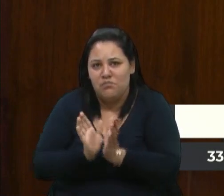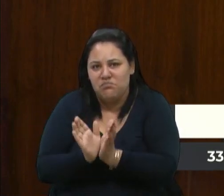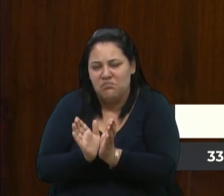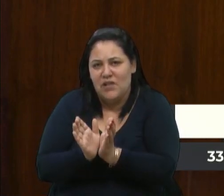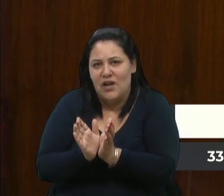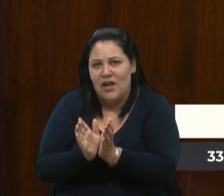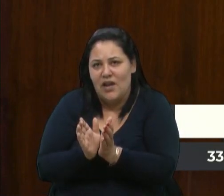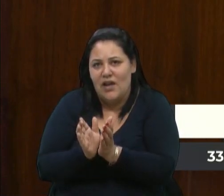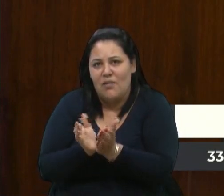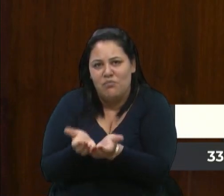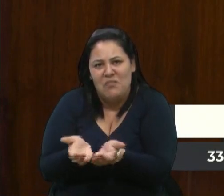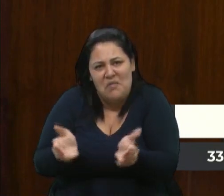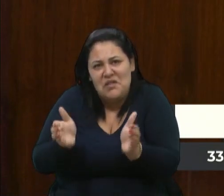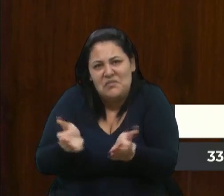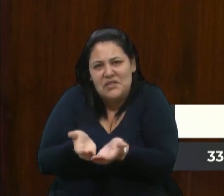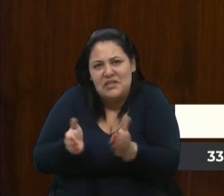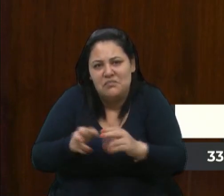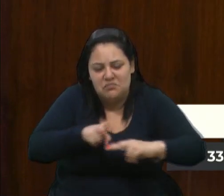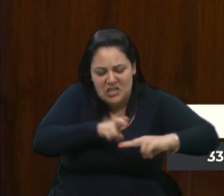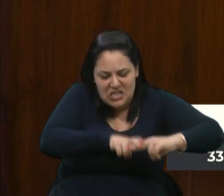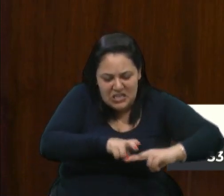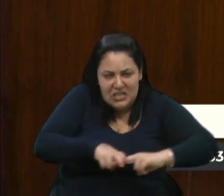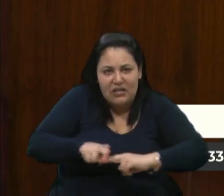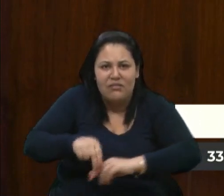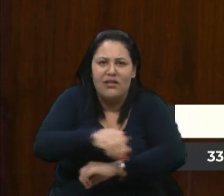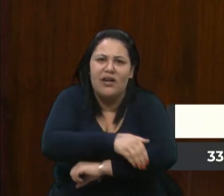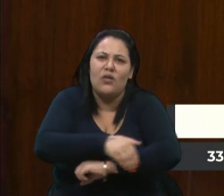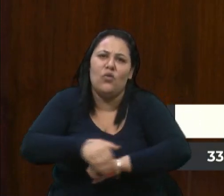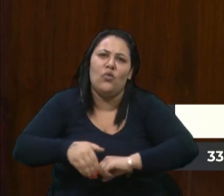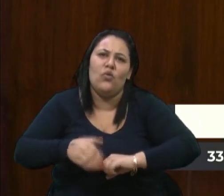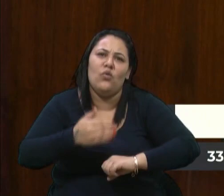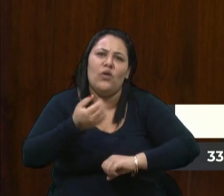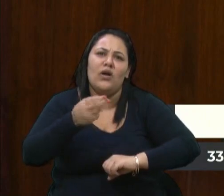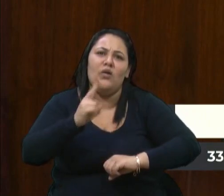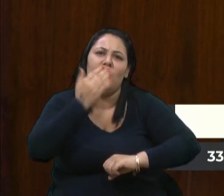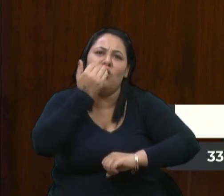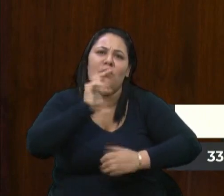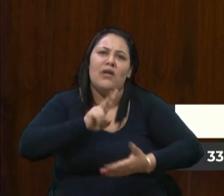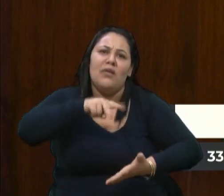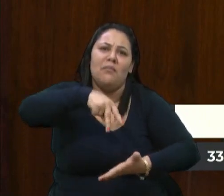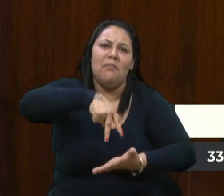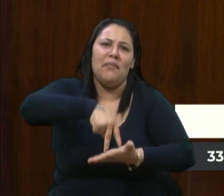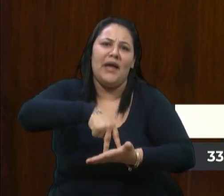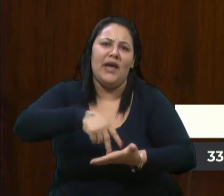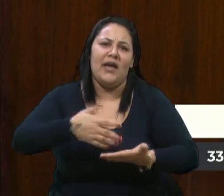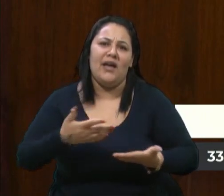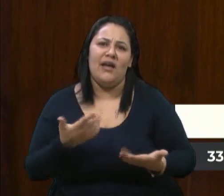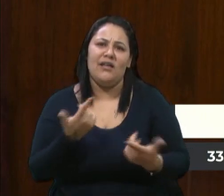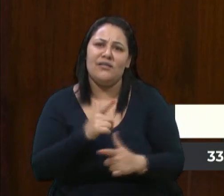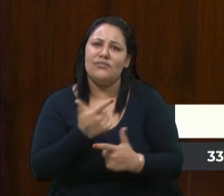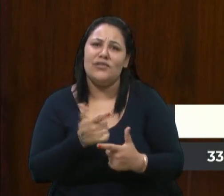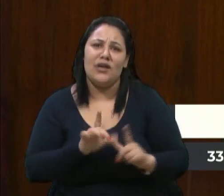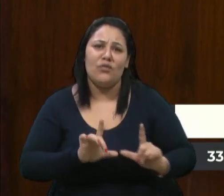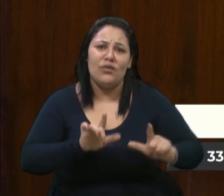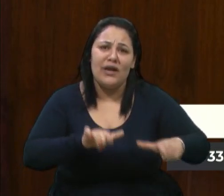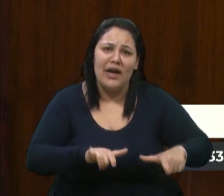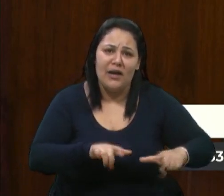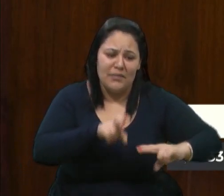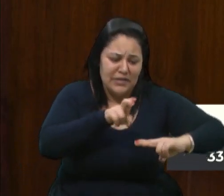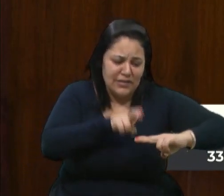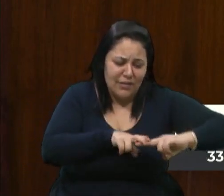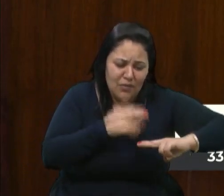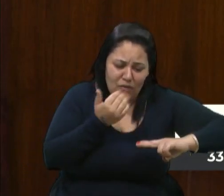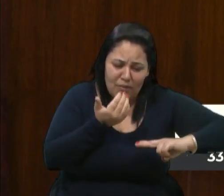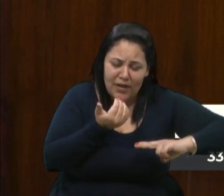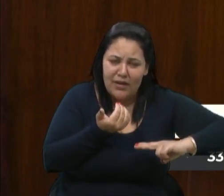no cordão ou comem de pé, porque não tem um lugar para que eles possam sentar para comer, que é o mínimo de